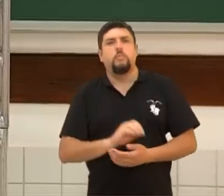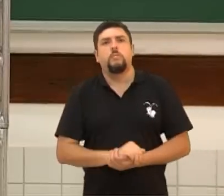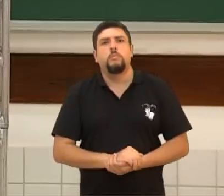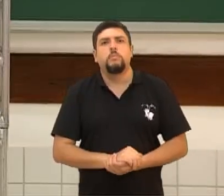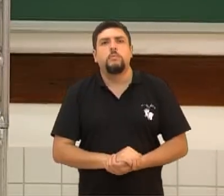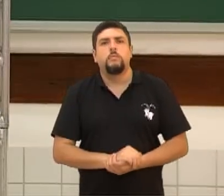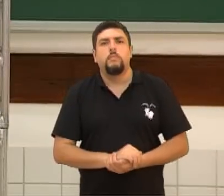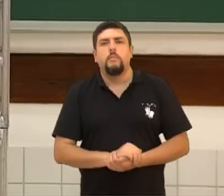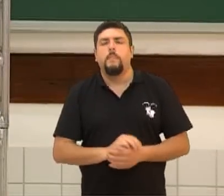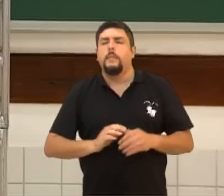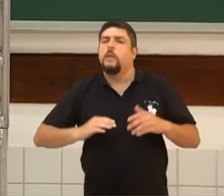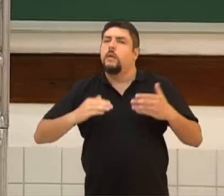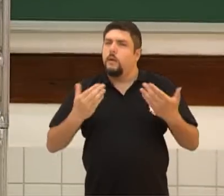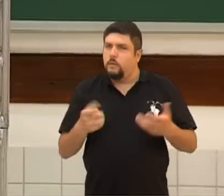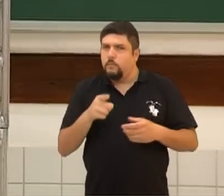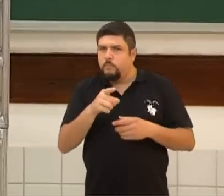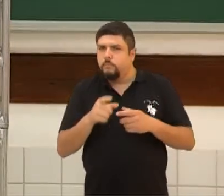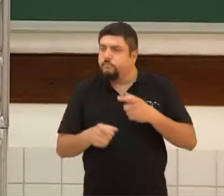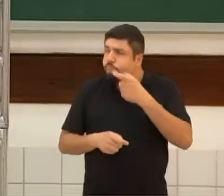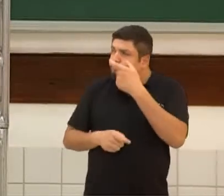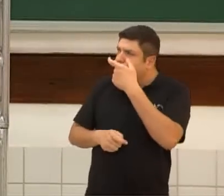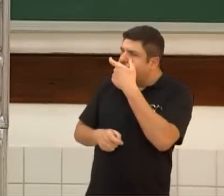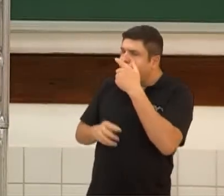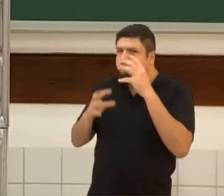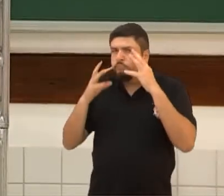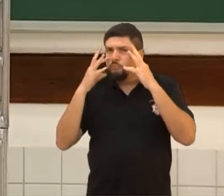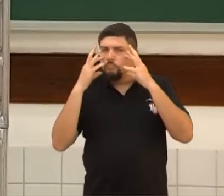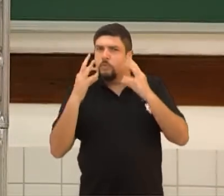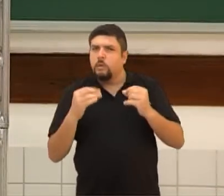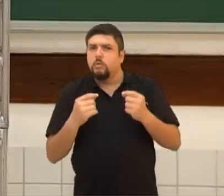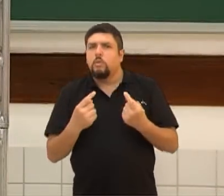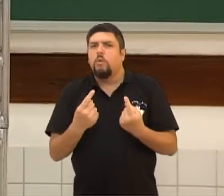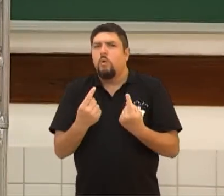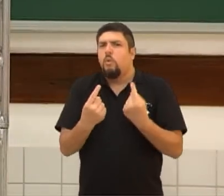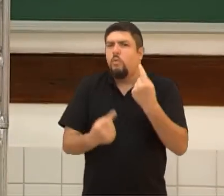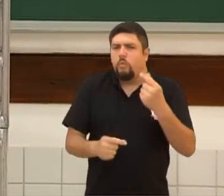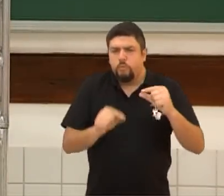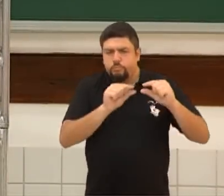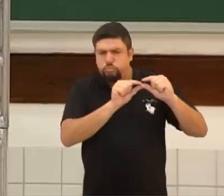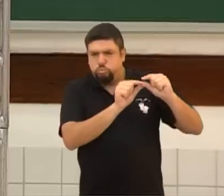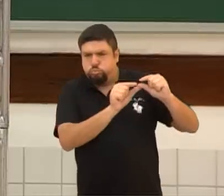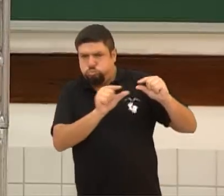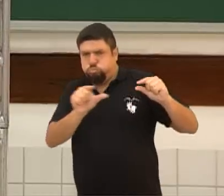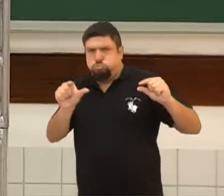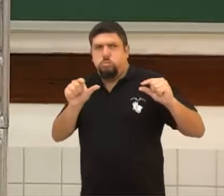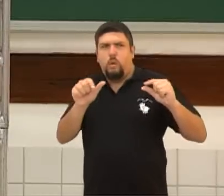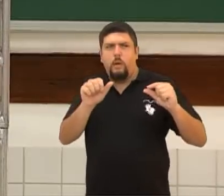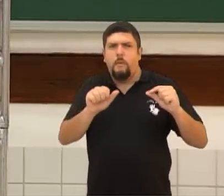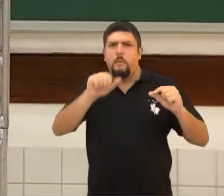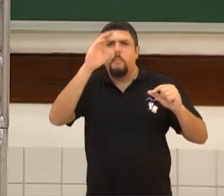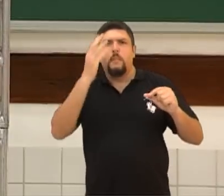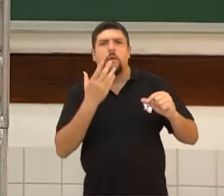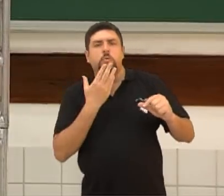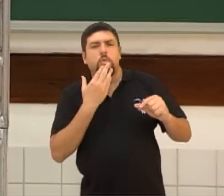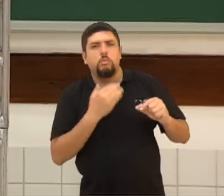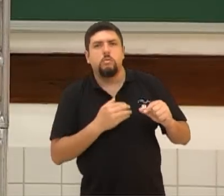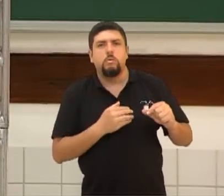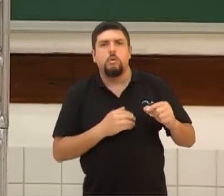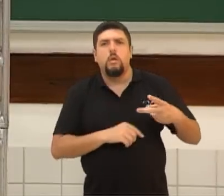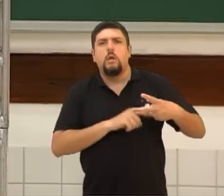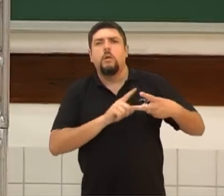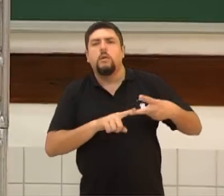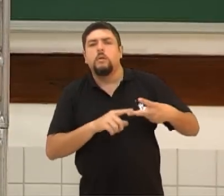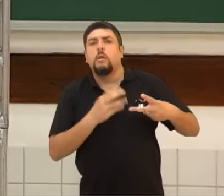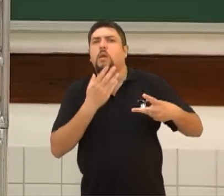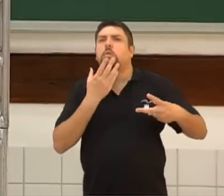sempre preste atenção, né? Qual é a fatia maior daquele gráfico, qual é a tonalidade,